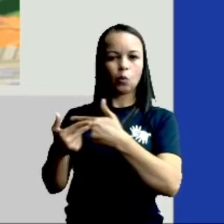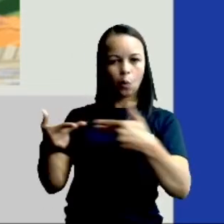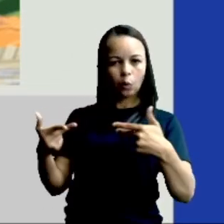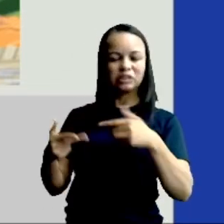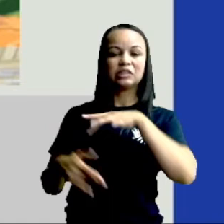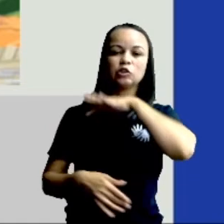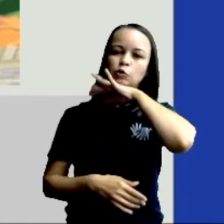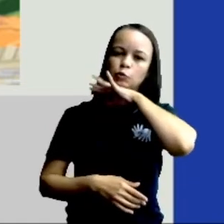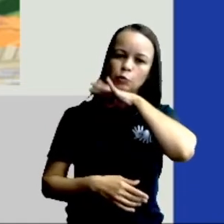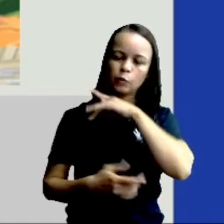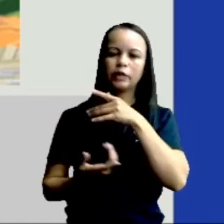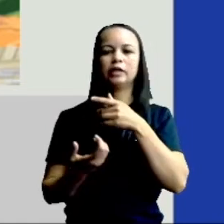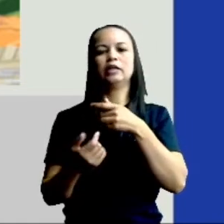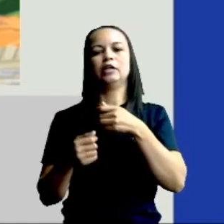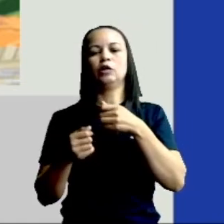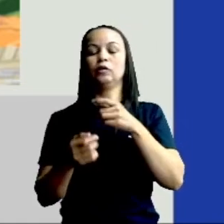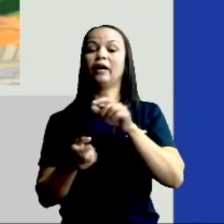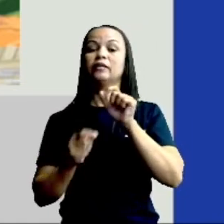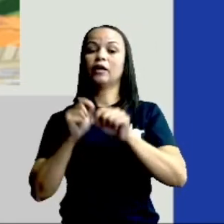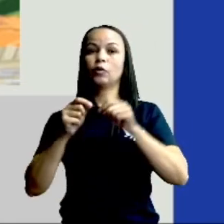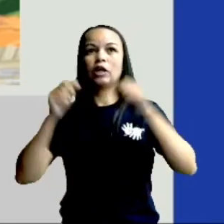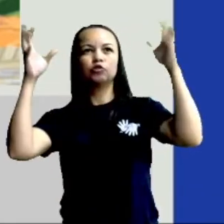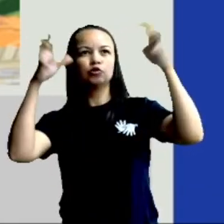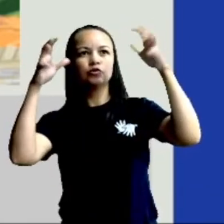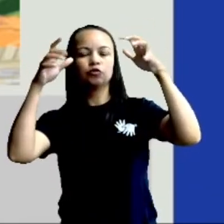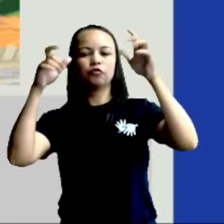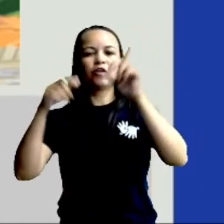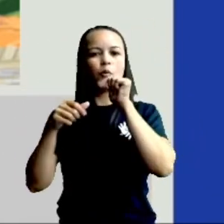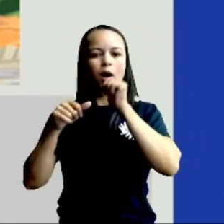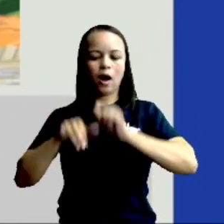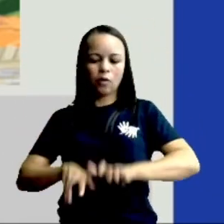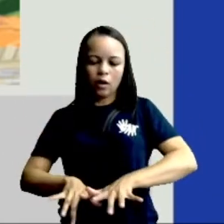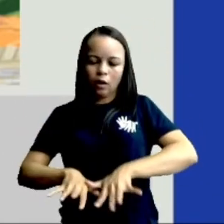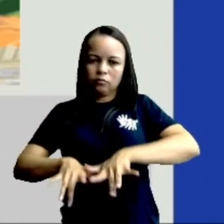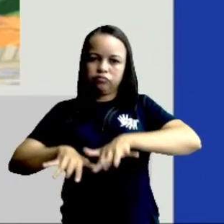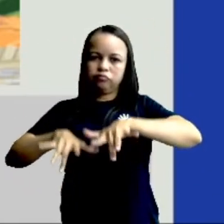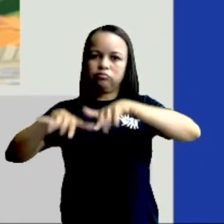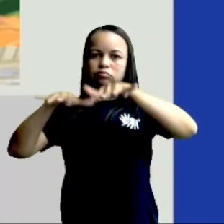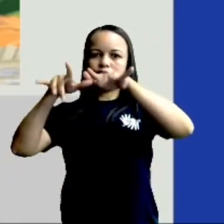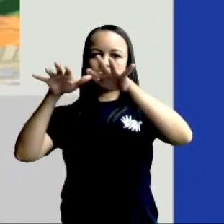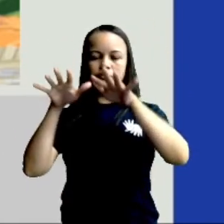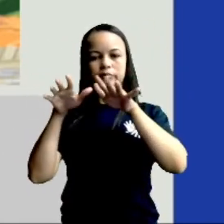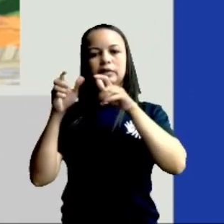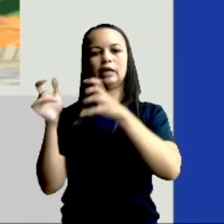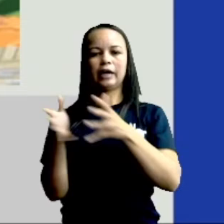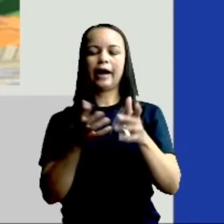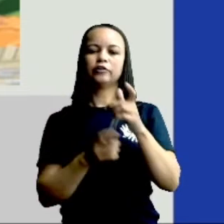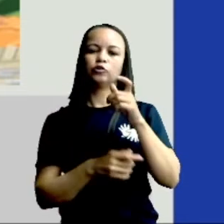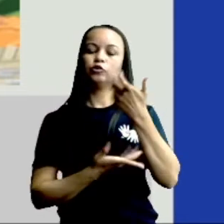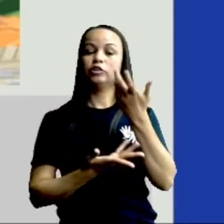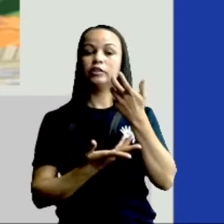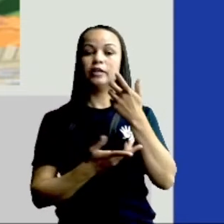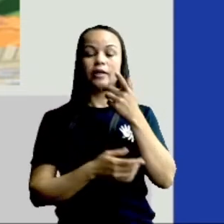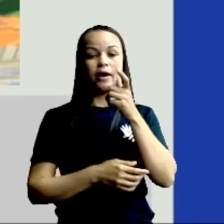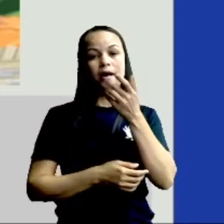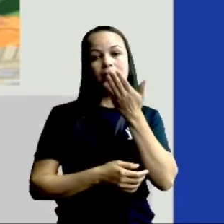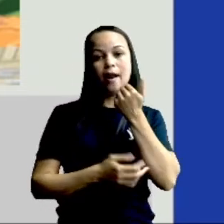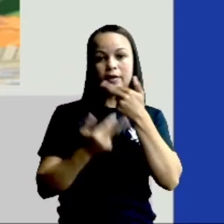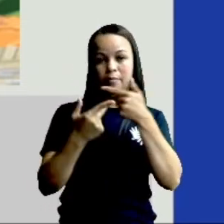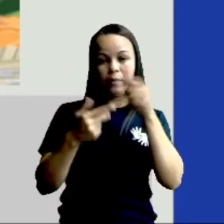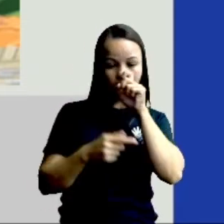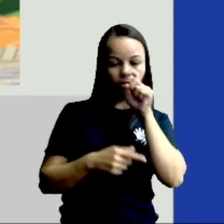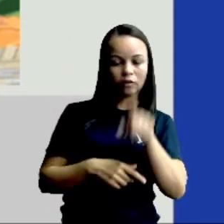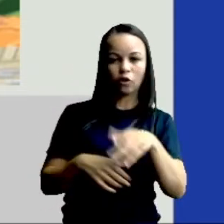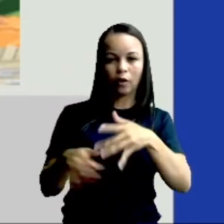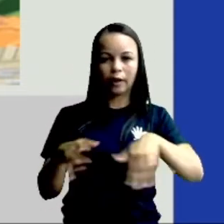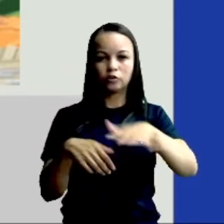vai atrair coisas como alagamentos, né? Acúmulo de restos de alimento pode atrair aí pragas como ratos,